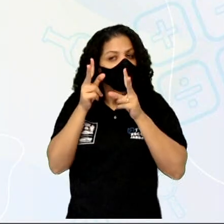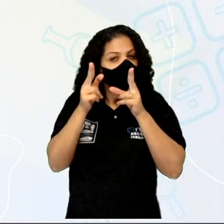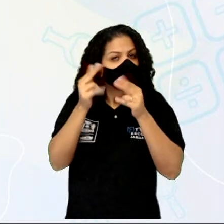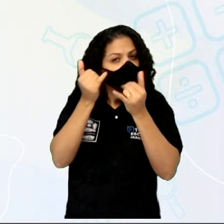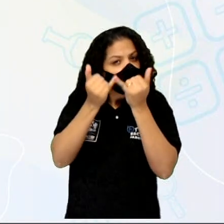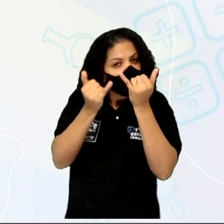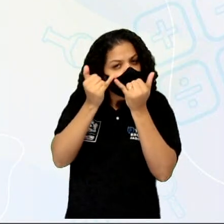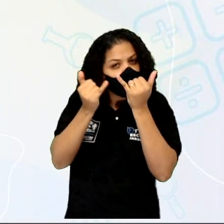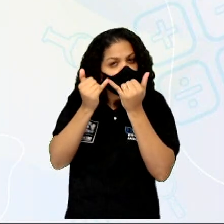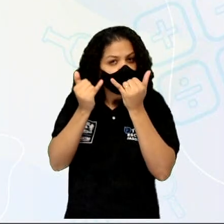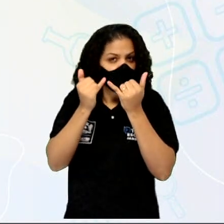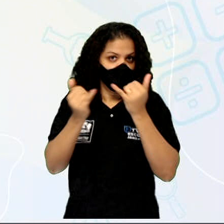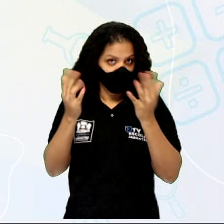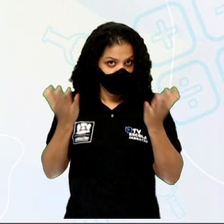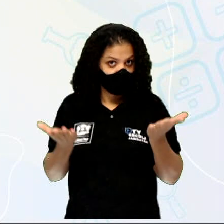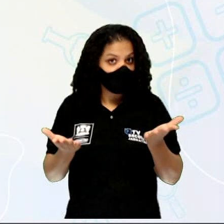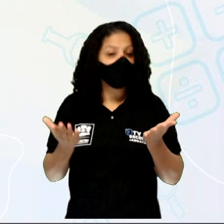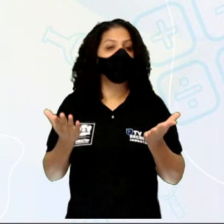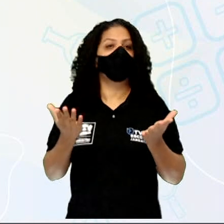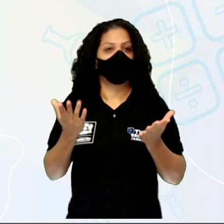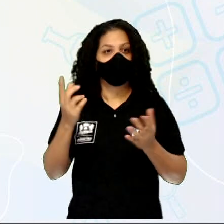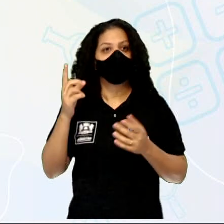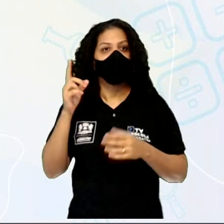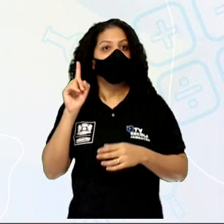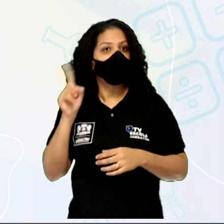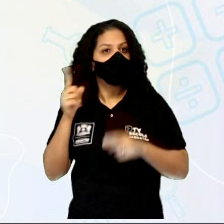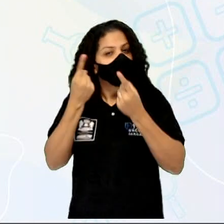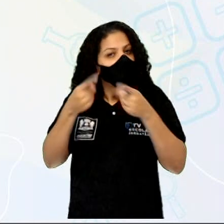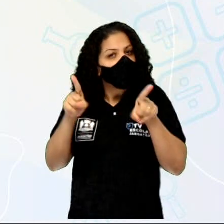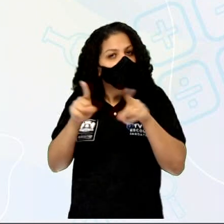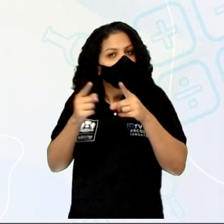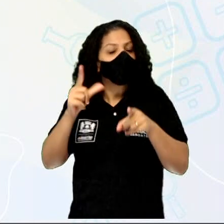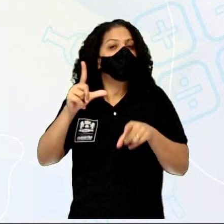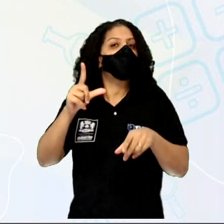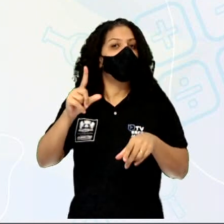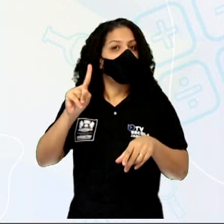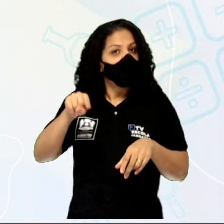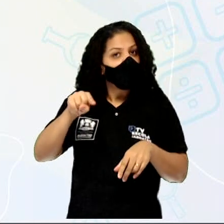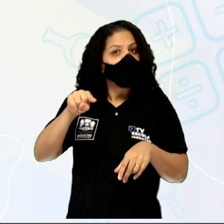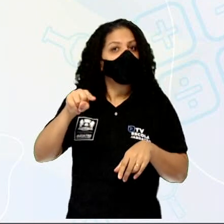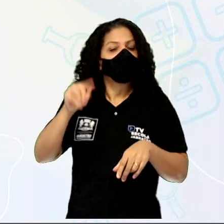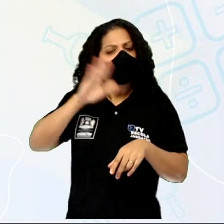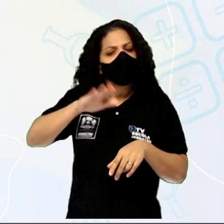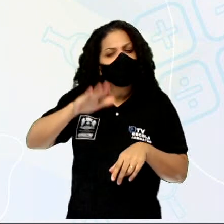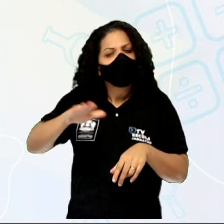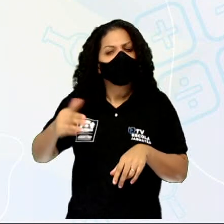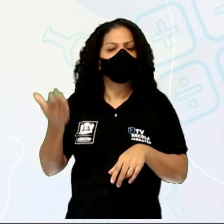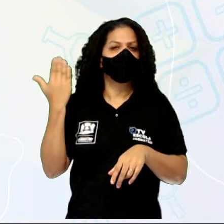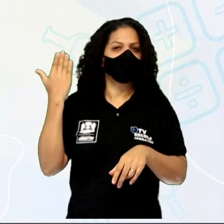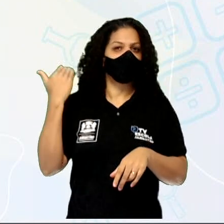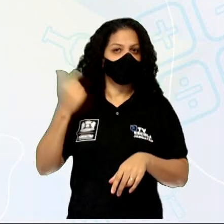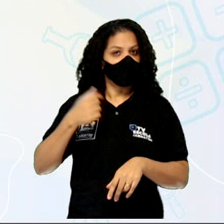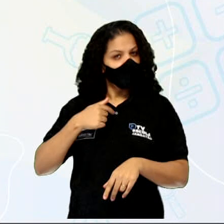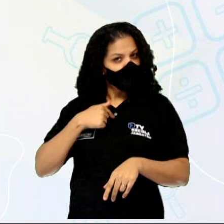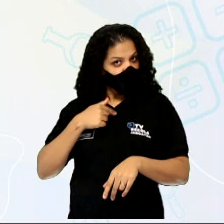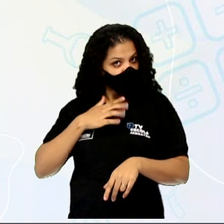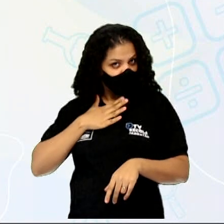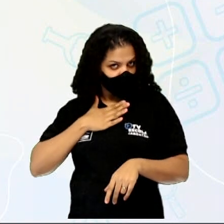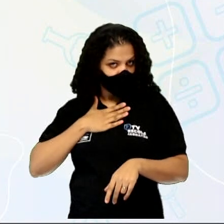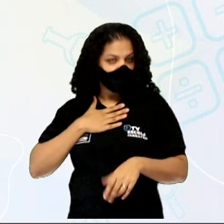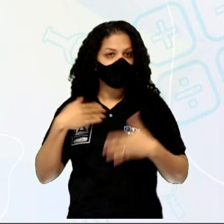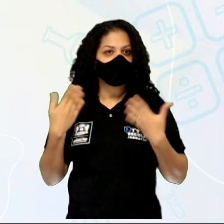infância, espero que seja também da de vocês. Vamos lá? Ciranda, cirandinha, vamos todos